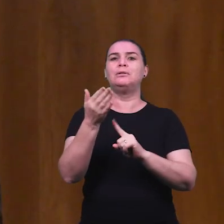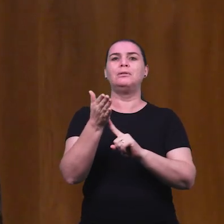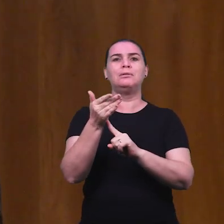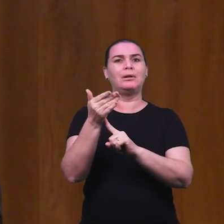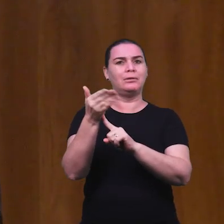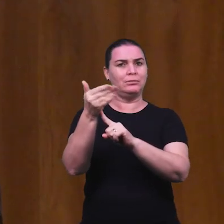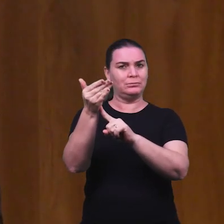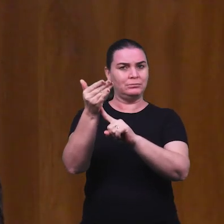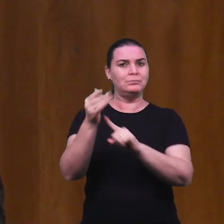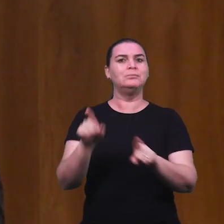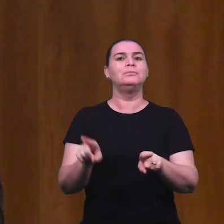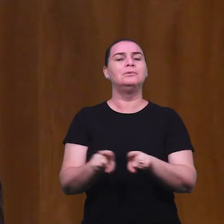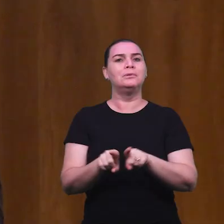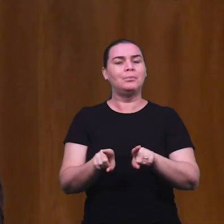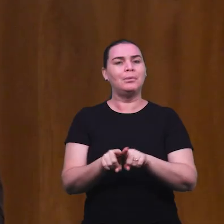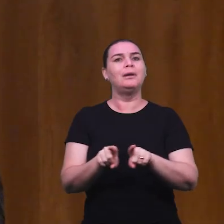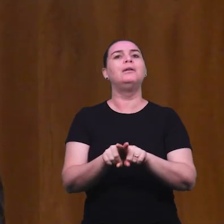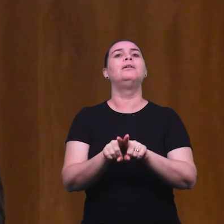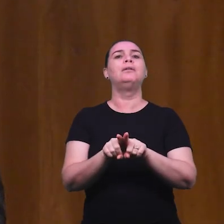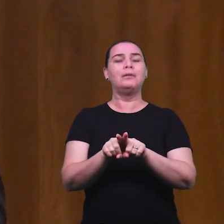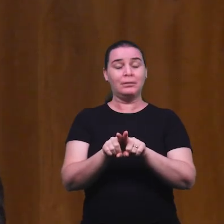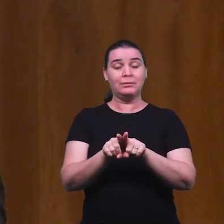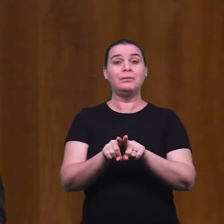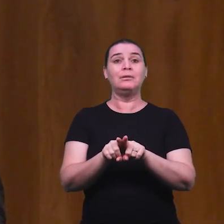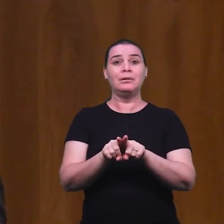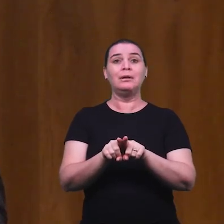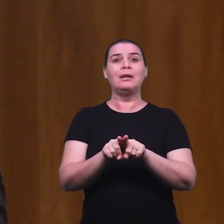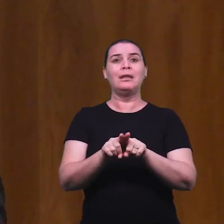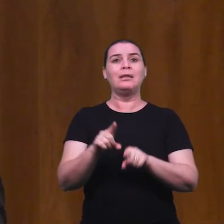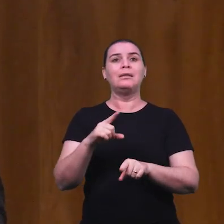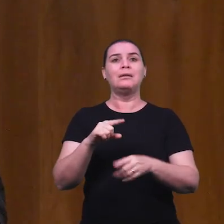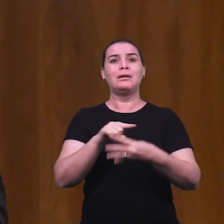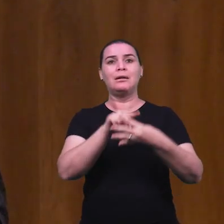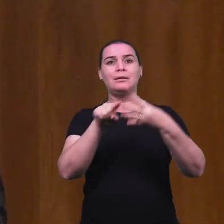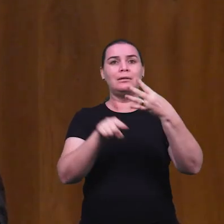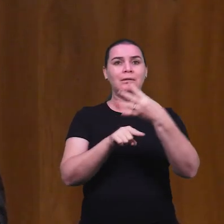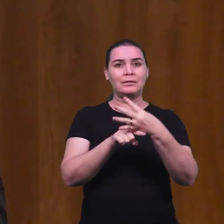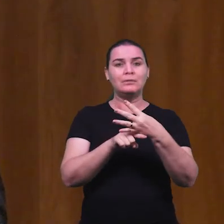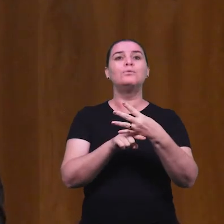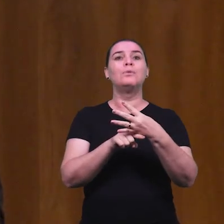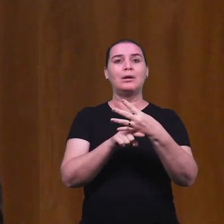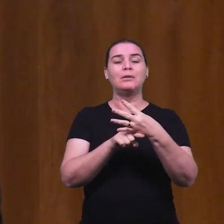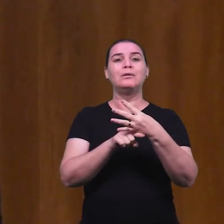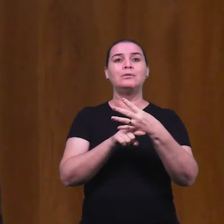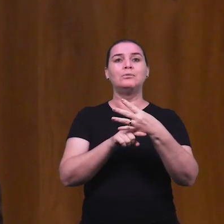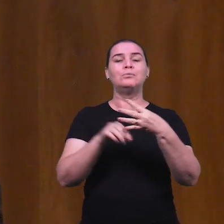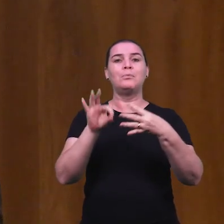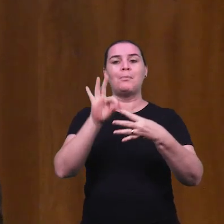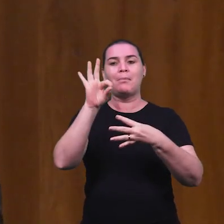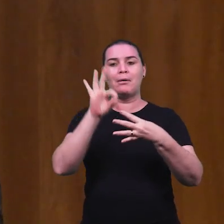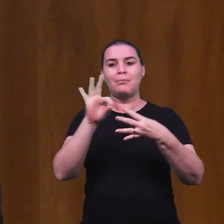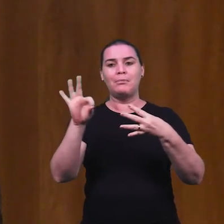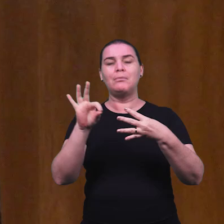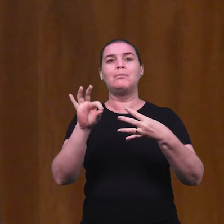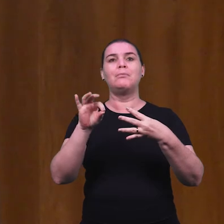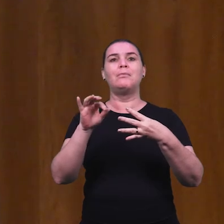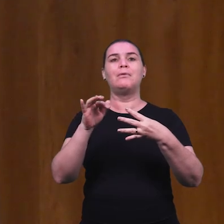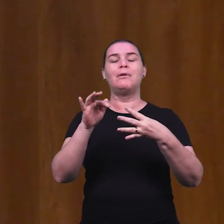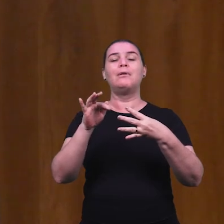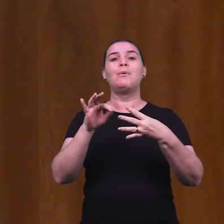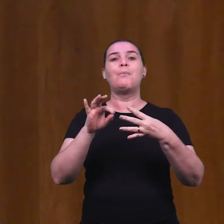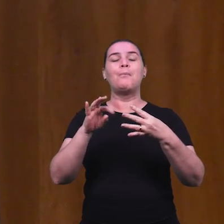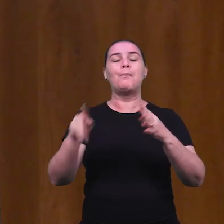sociedade, ela se encontra, de uma certa forma, restrita, essas 4 medidas do universo. Enquanto que a